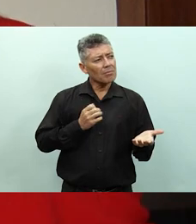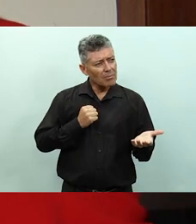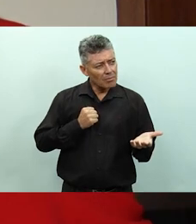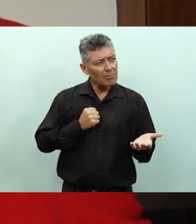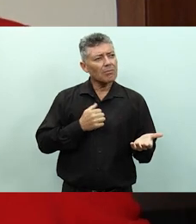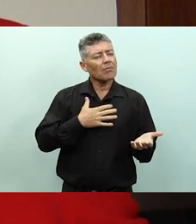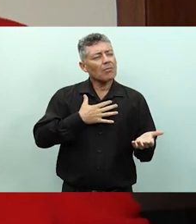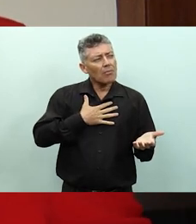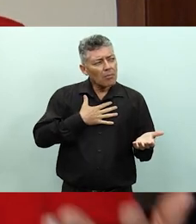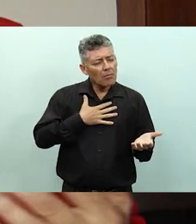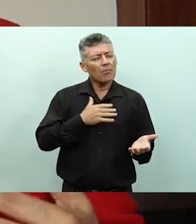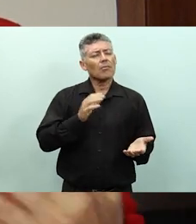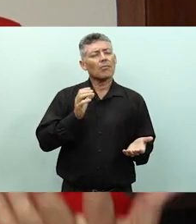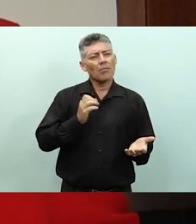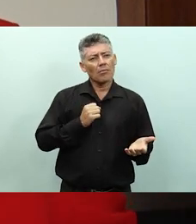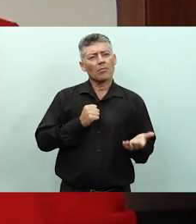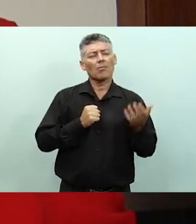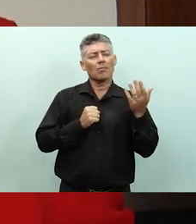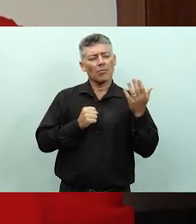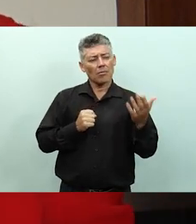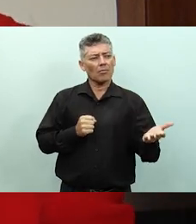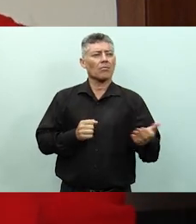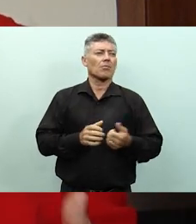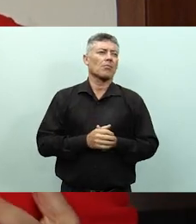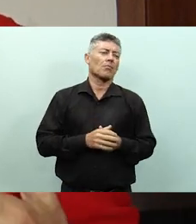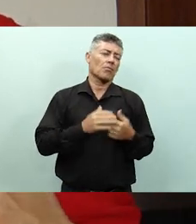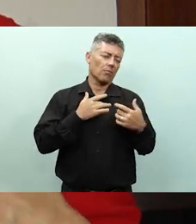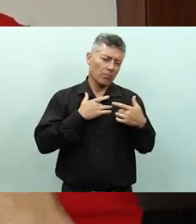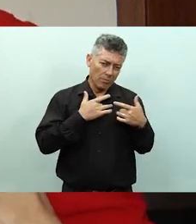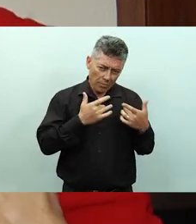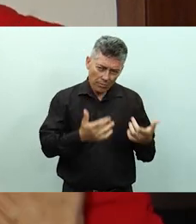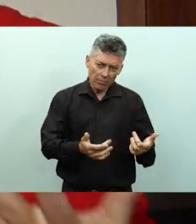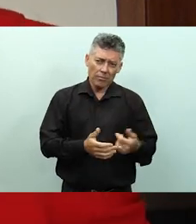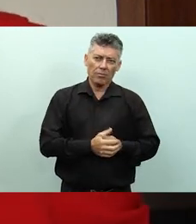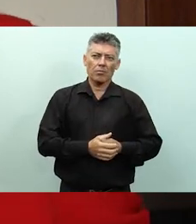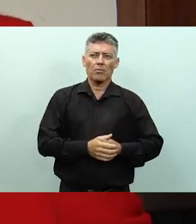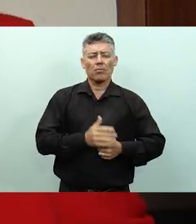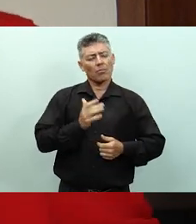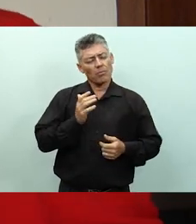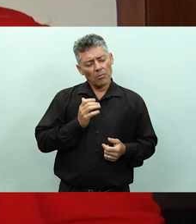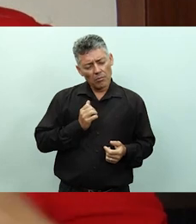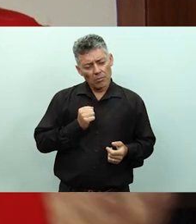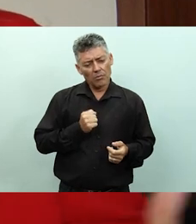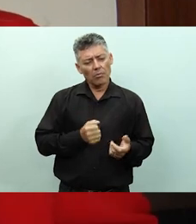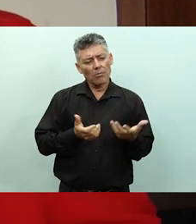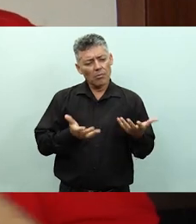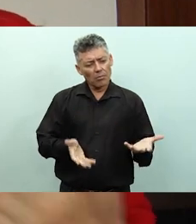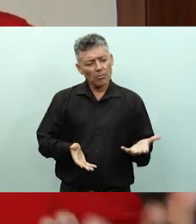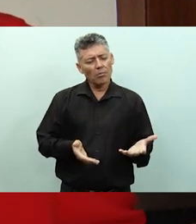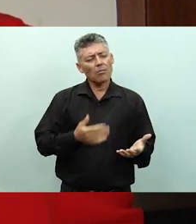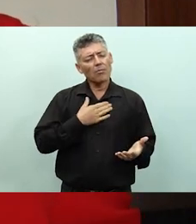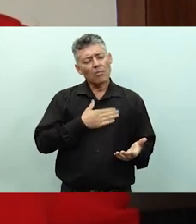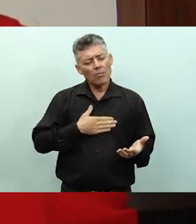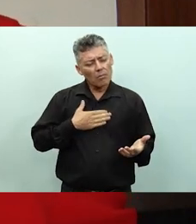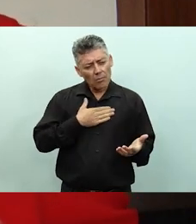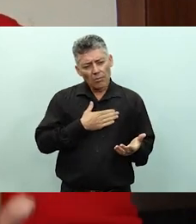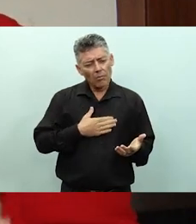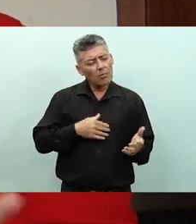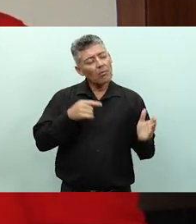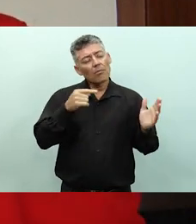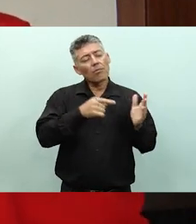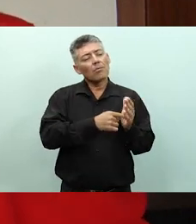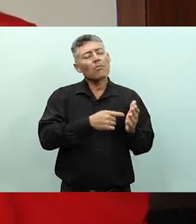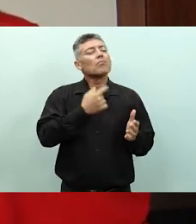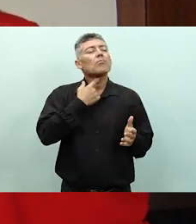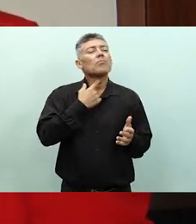o que gostava, ela fazia com amor. E ela se dedicava com todo esse amor, com todo esse carinho, em